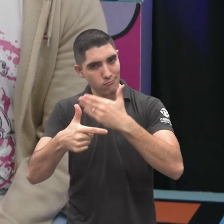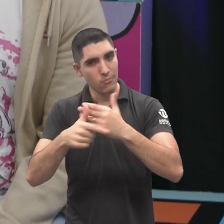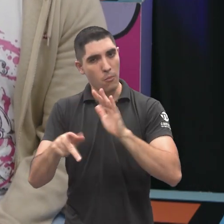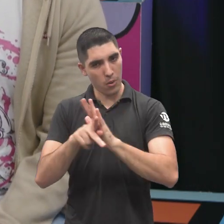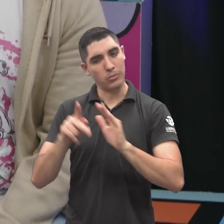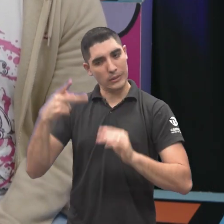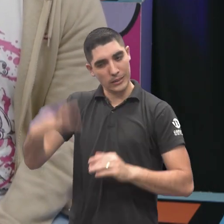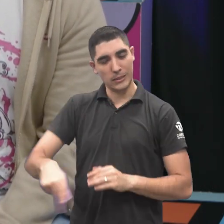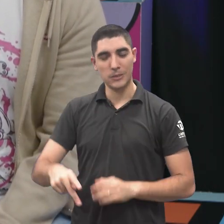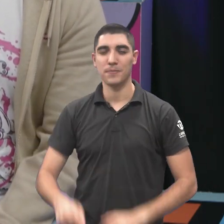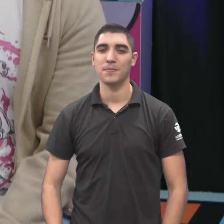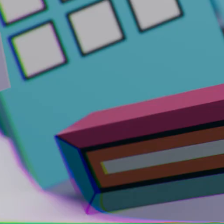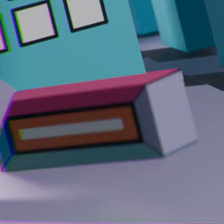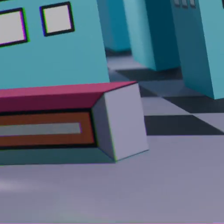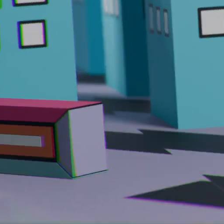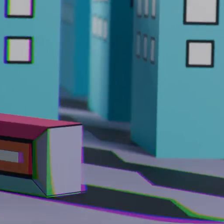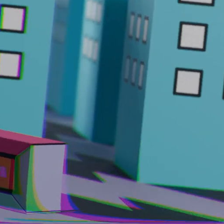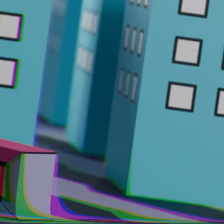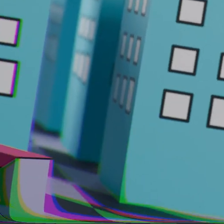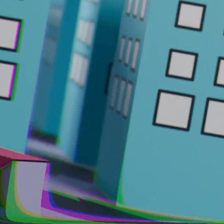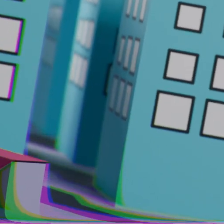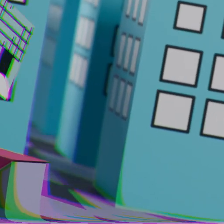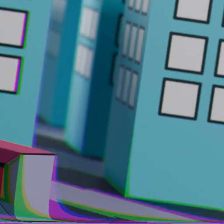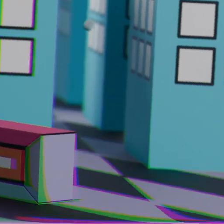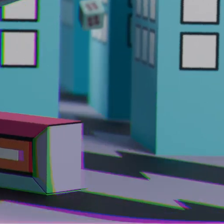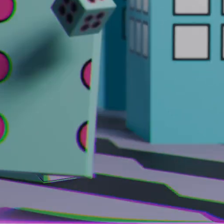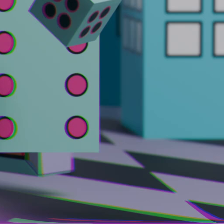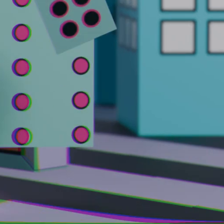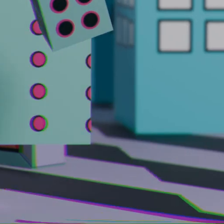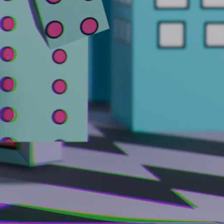que fomentam essa área. Até já.